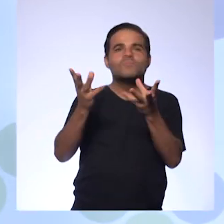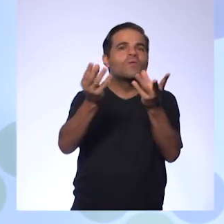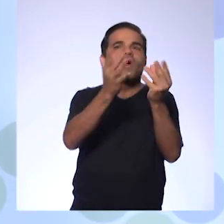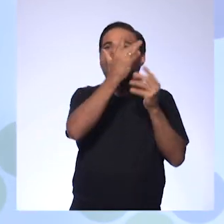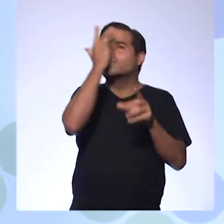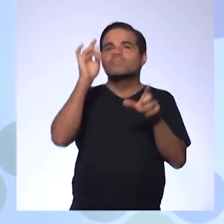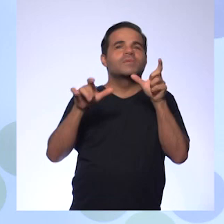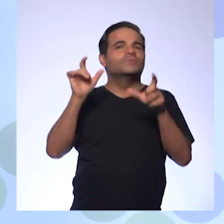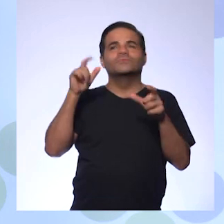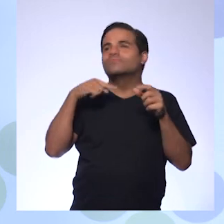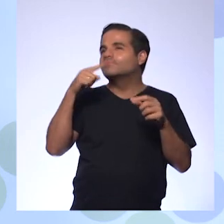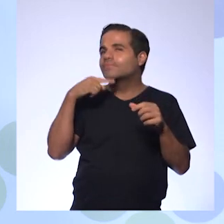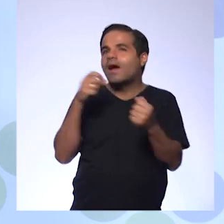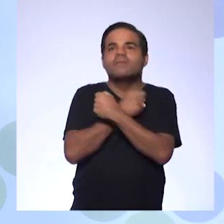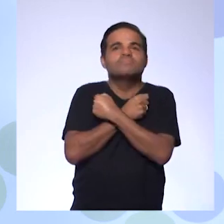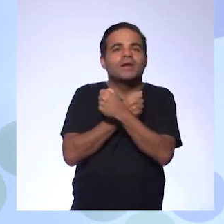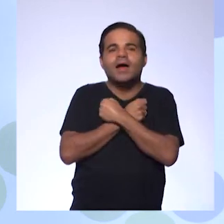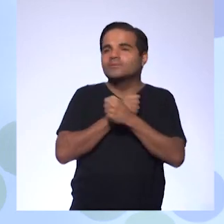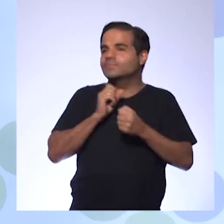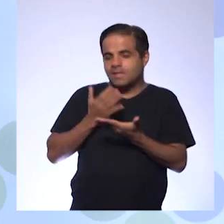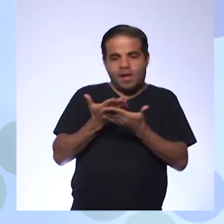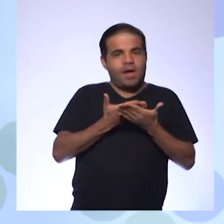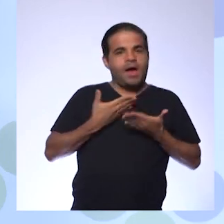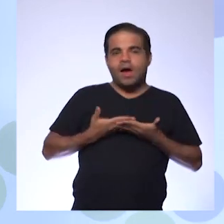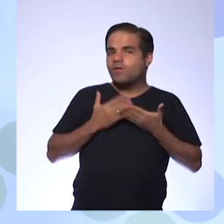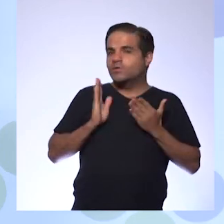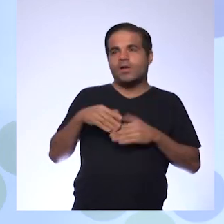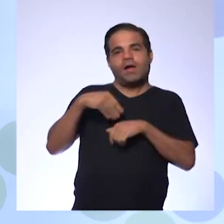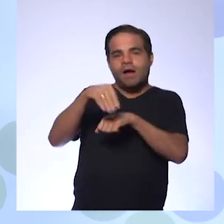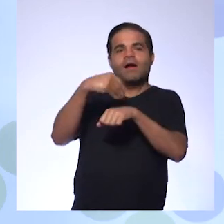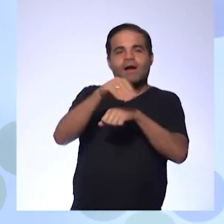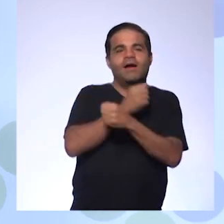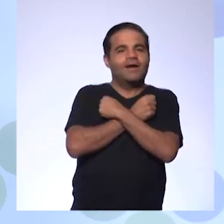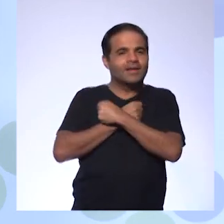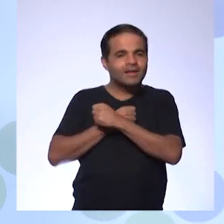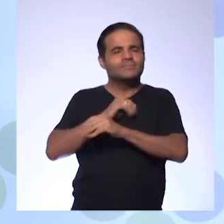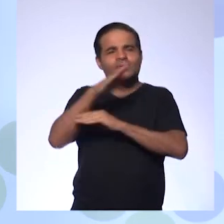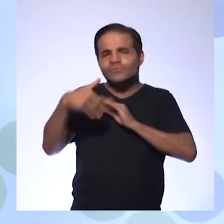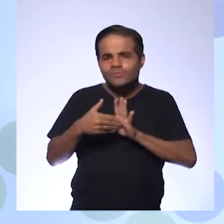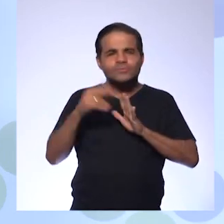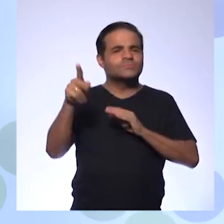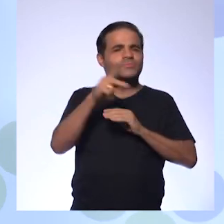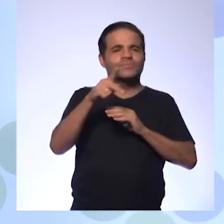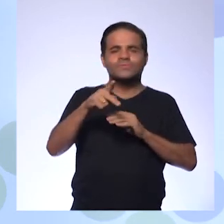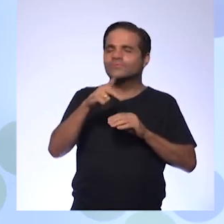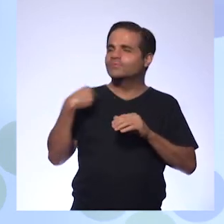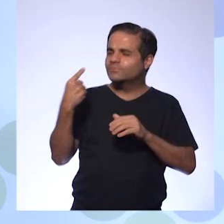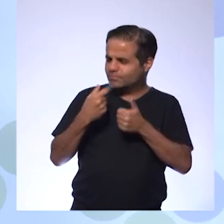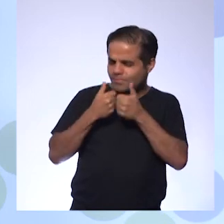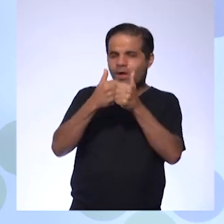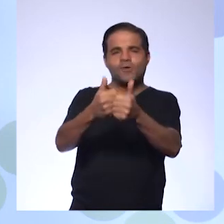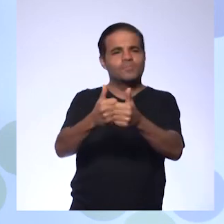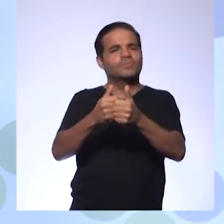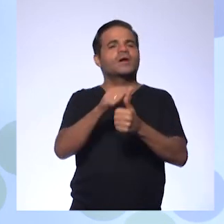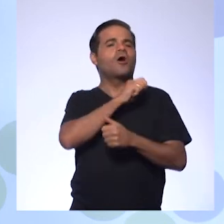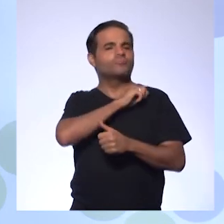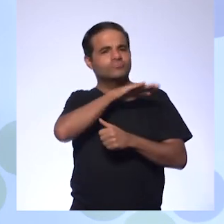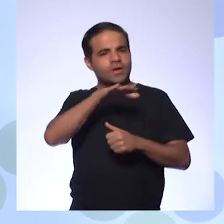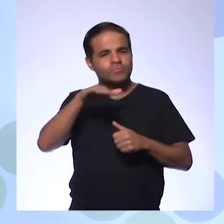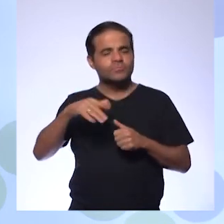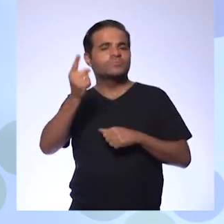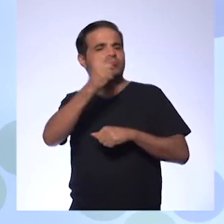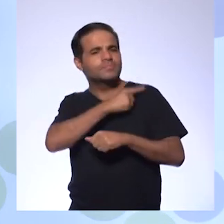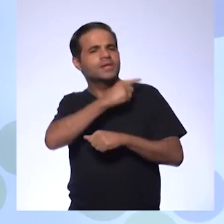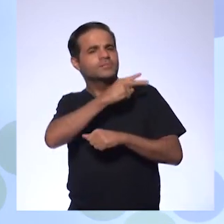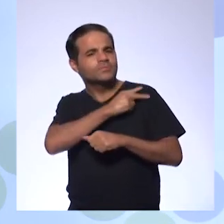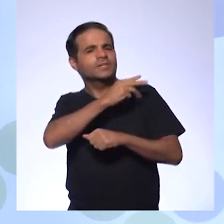A gente não consegue. Olha, a gente não consegue, senão a aula vai ficar só mandando abraço, pessoal. Mas olha, um grande abraço aos professores que estão acompanhando a gente, aos alunos da primeira,